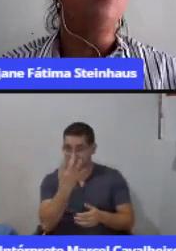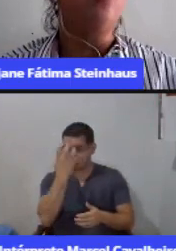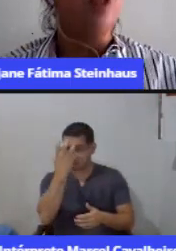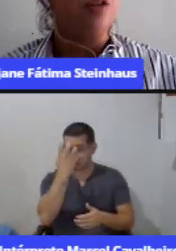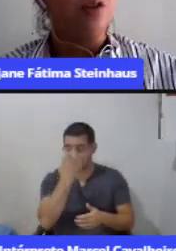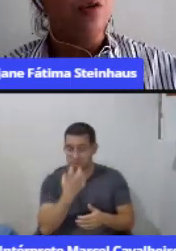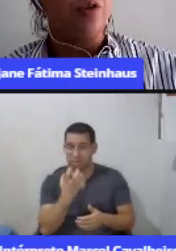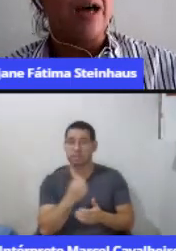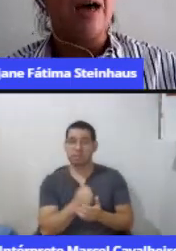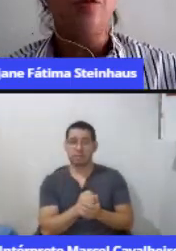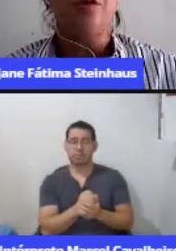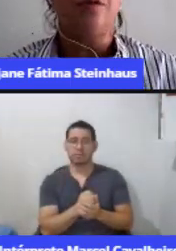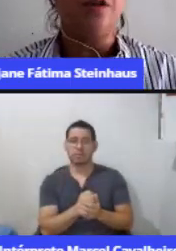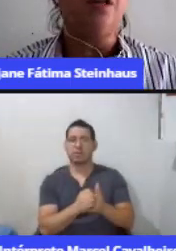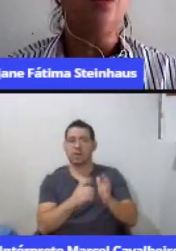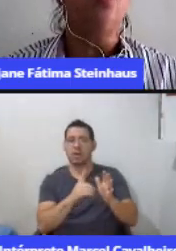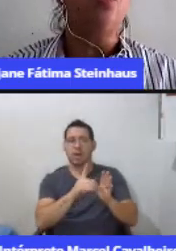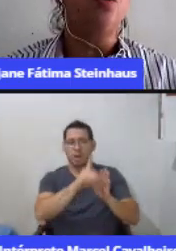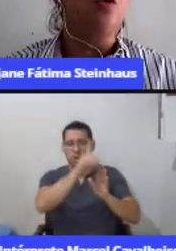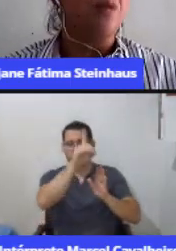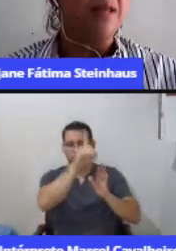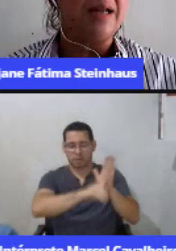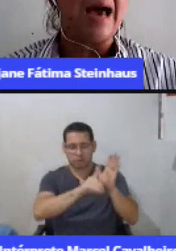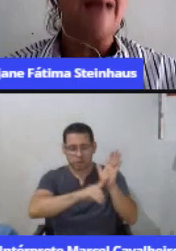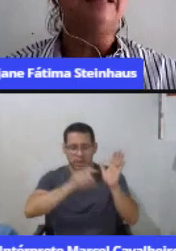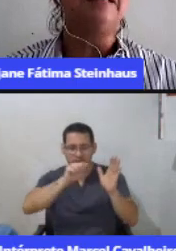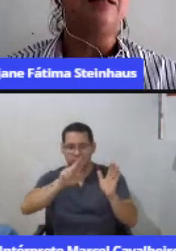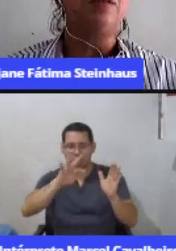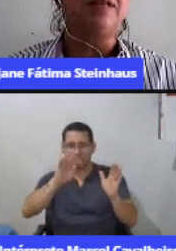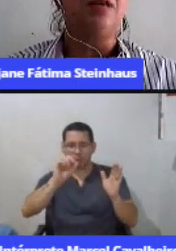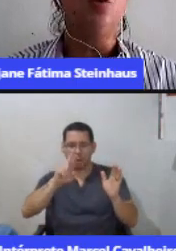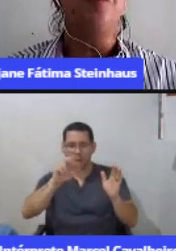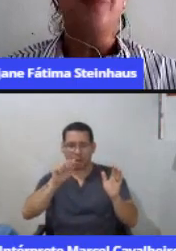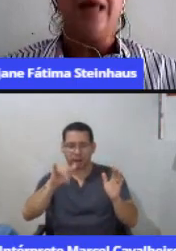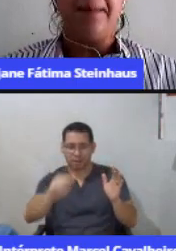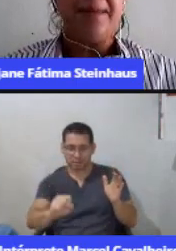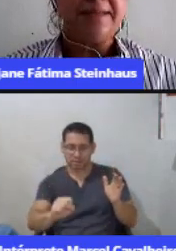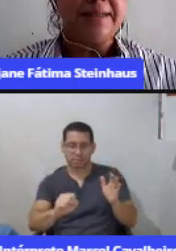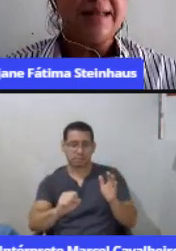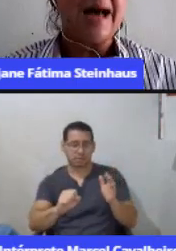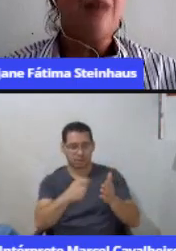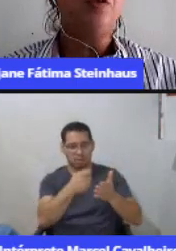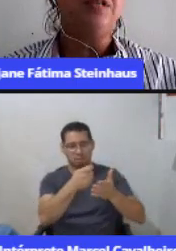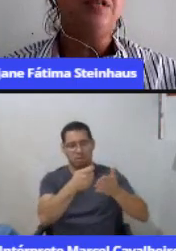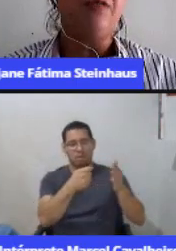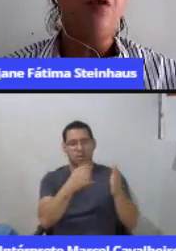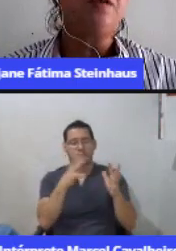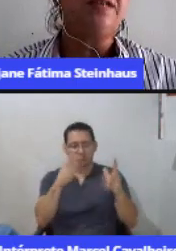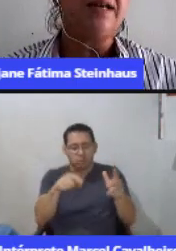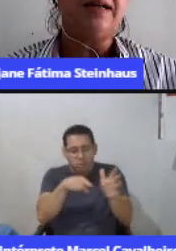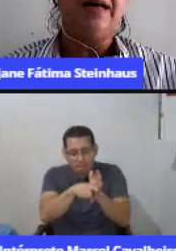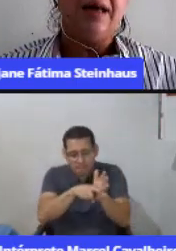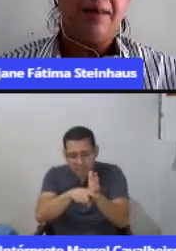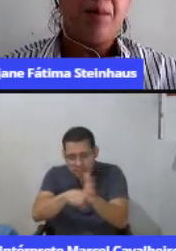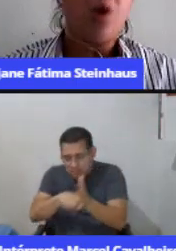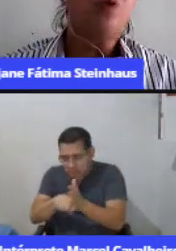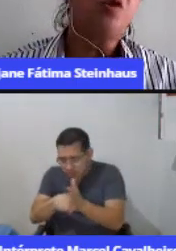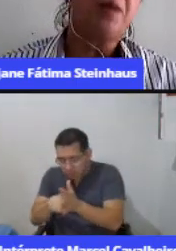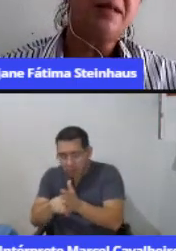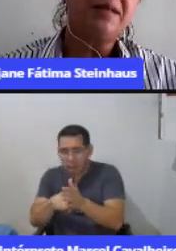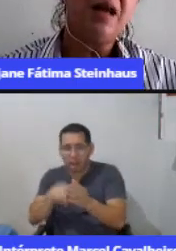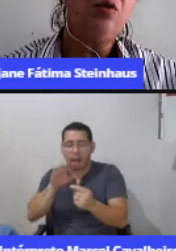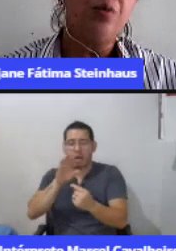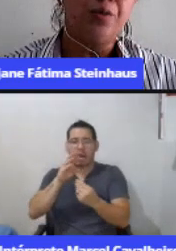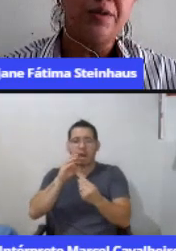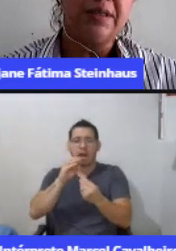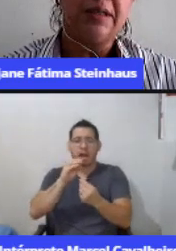do critério dos direitos autorais, dos vídeos, dos materiais que estão sendo pesquisados e que vão ser